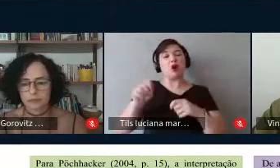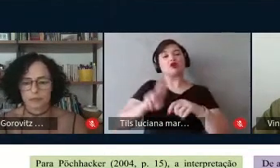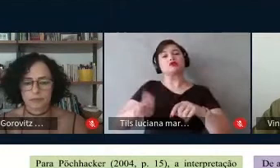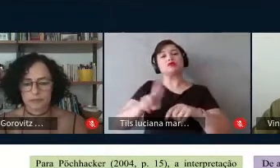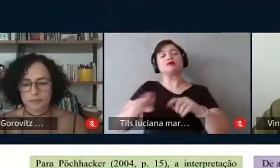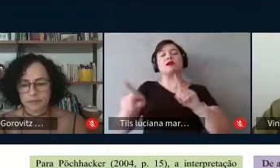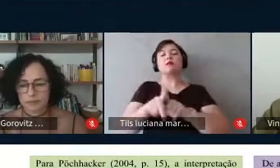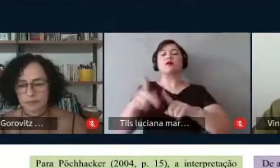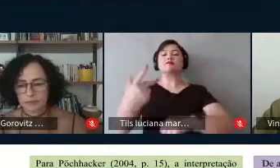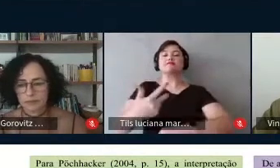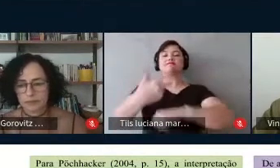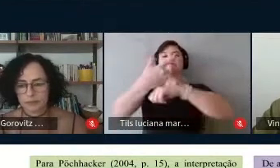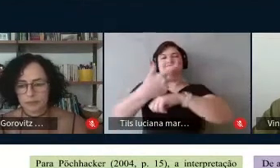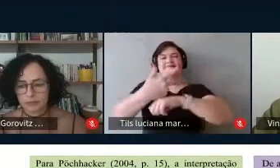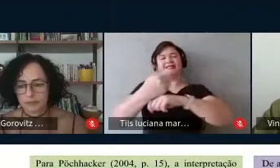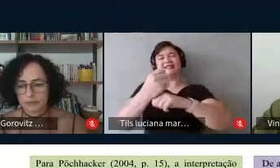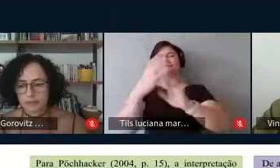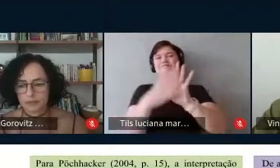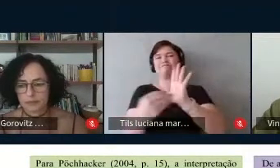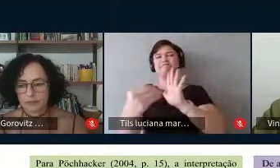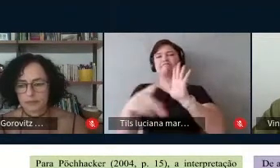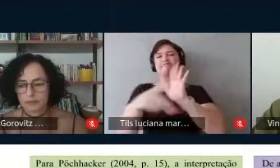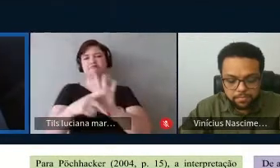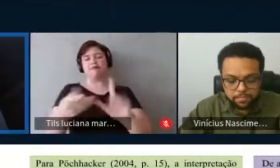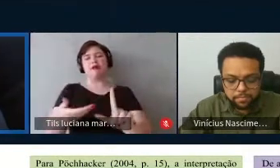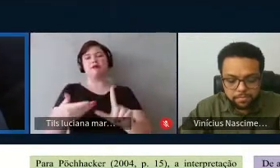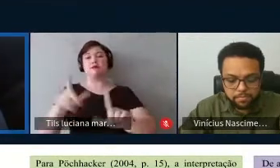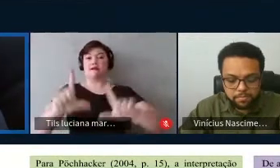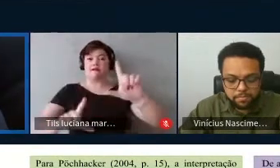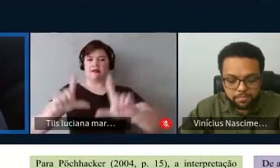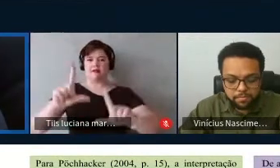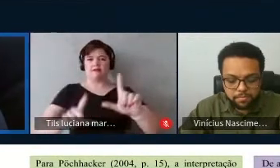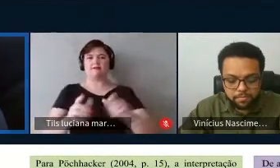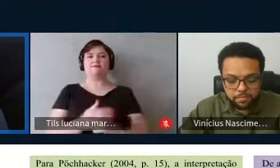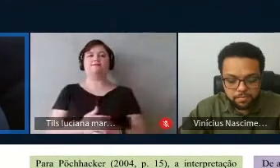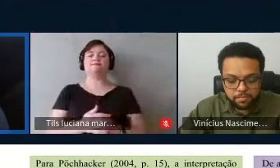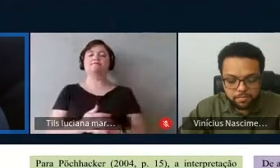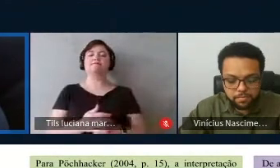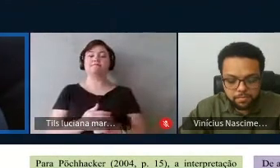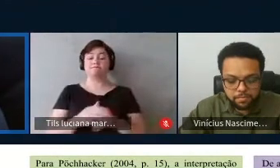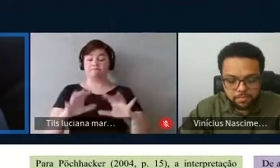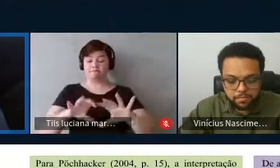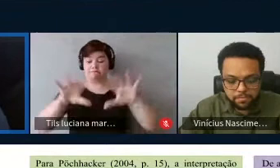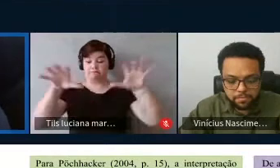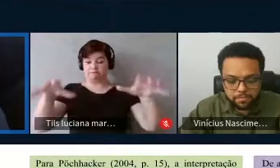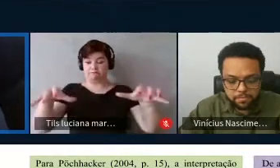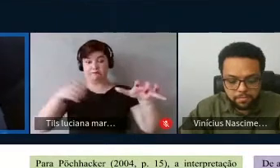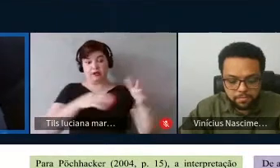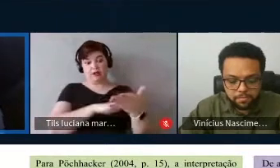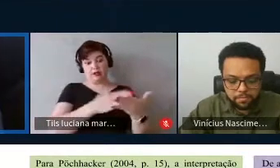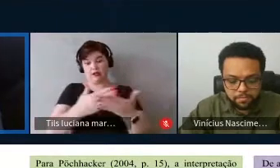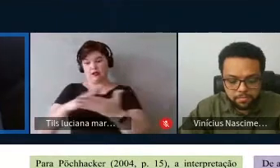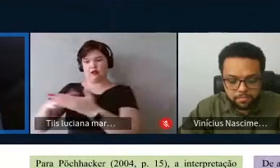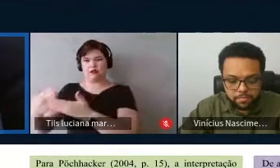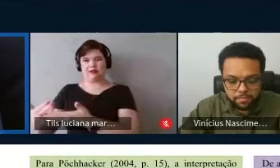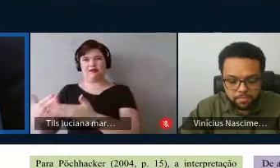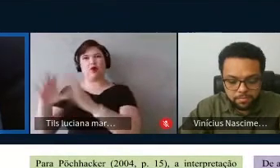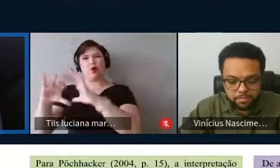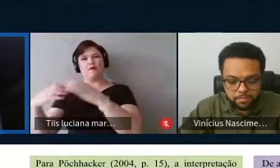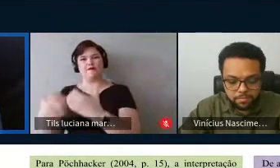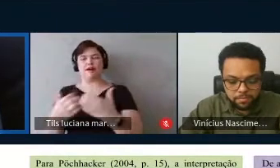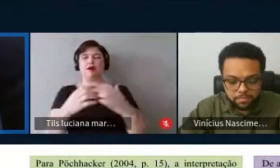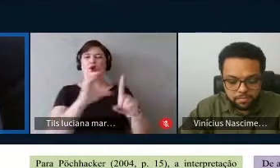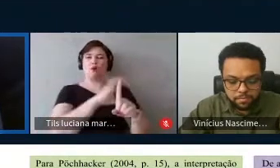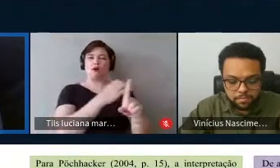transmissão via TV. Então, a gente coloca esse intérprete como um intérprete de conferência para os fins